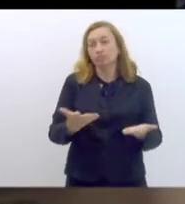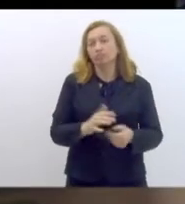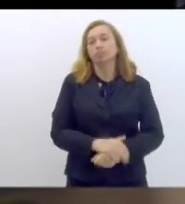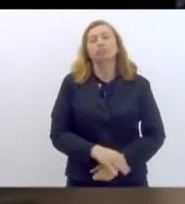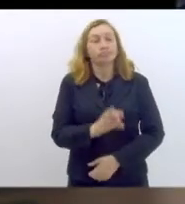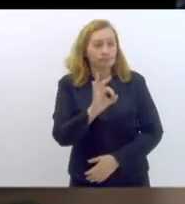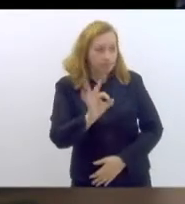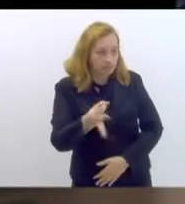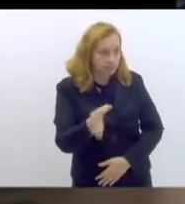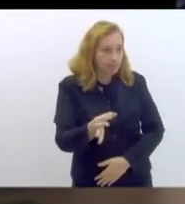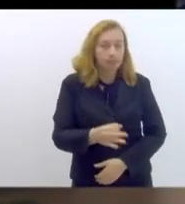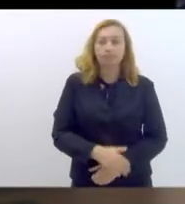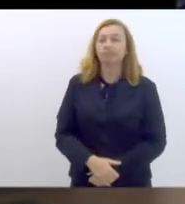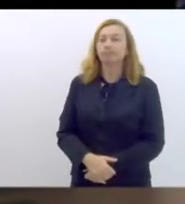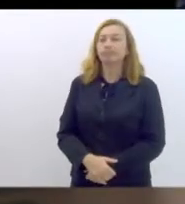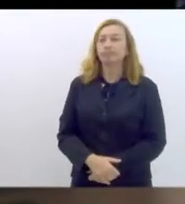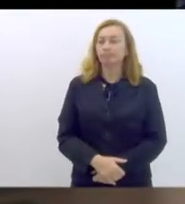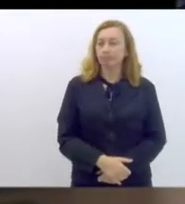Exatamente.